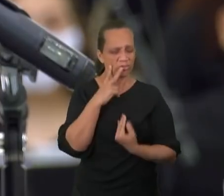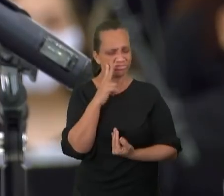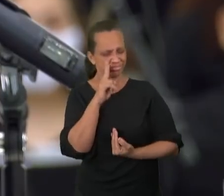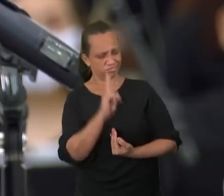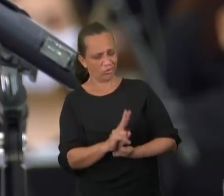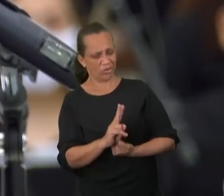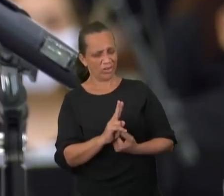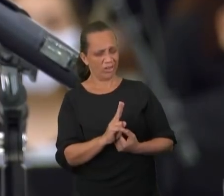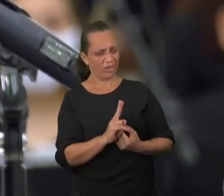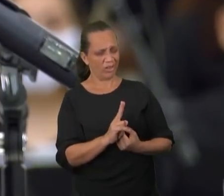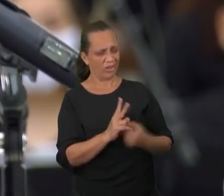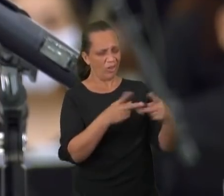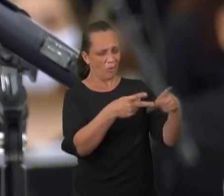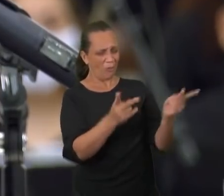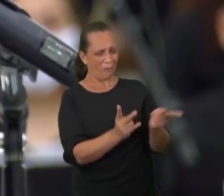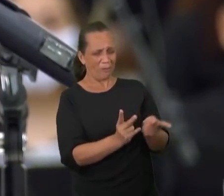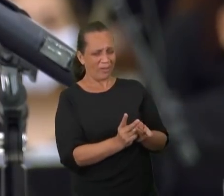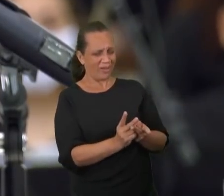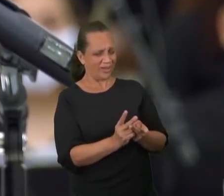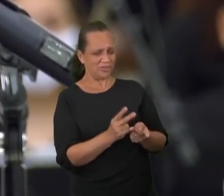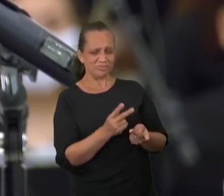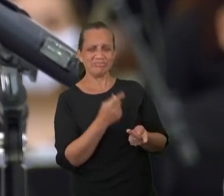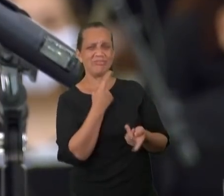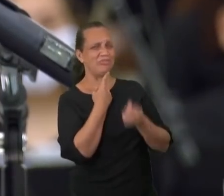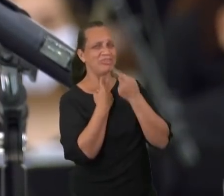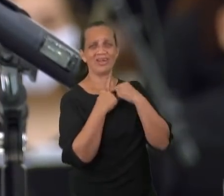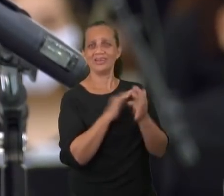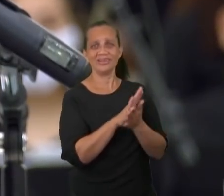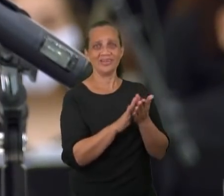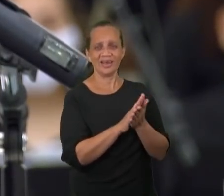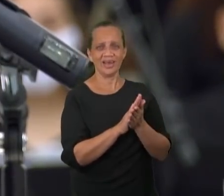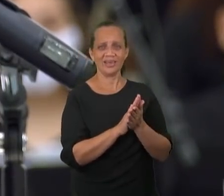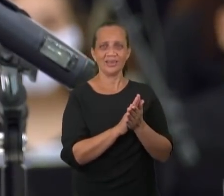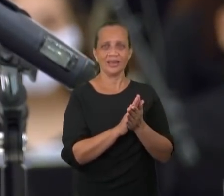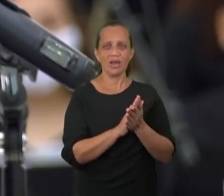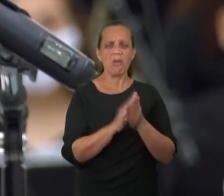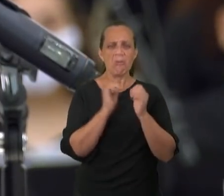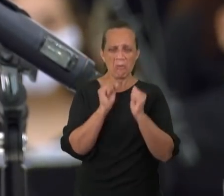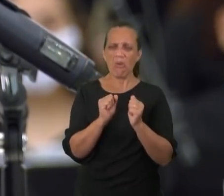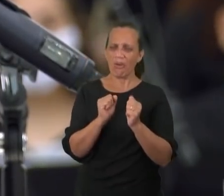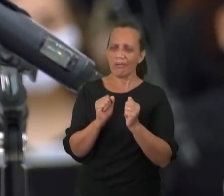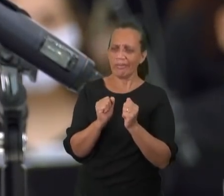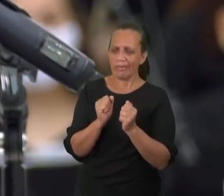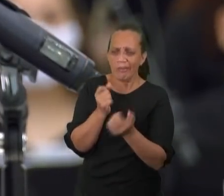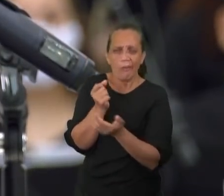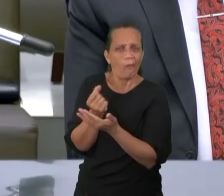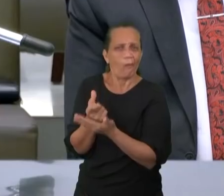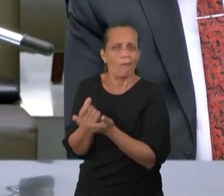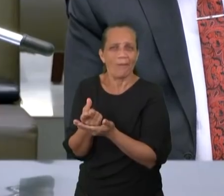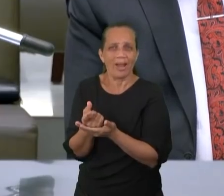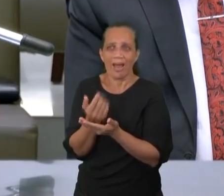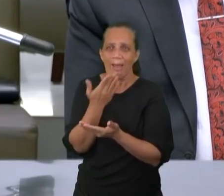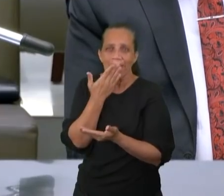você. É assim ou não é? Pode comprar o melhor colchão,